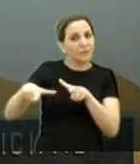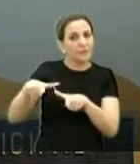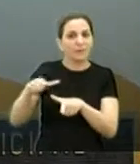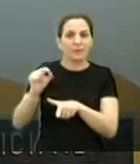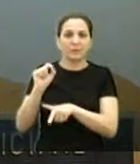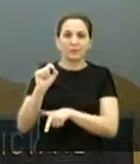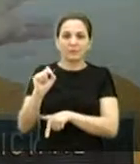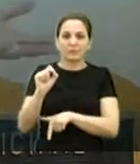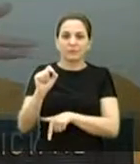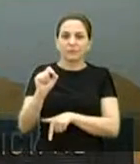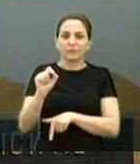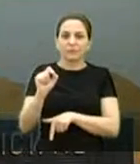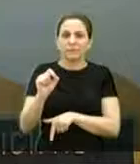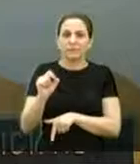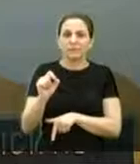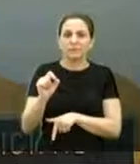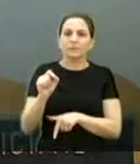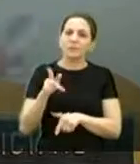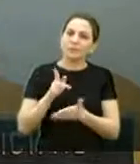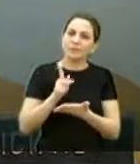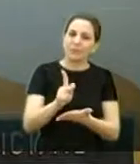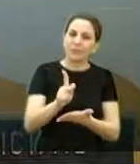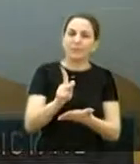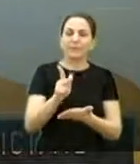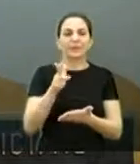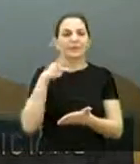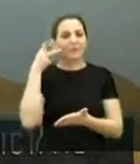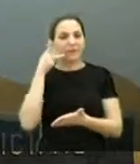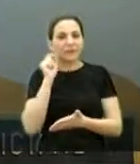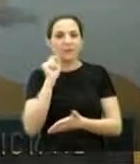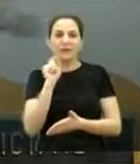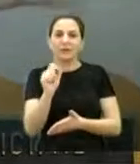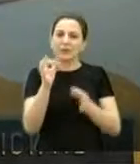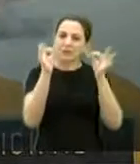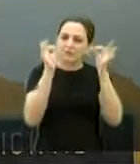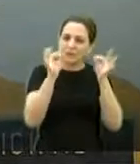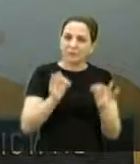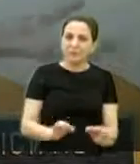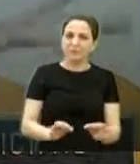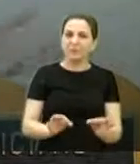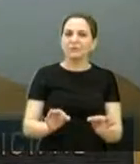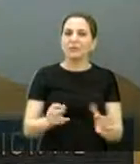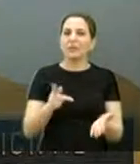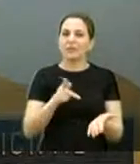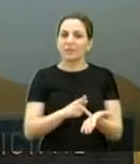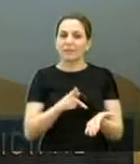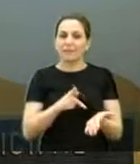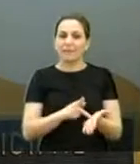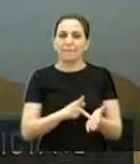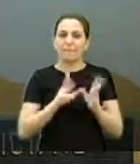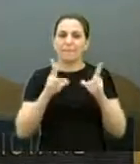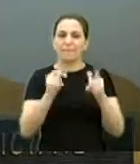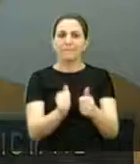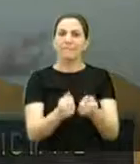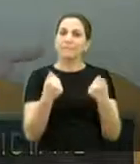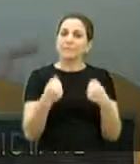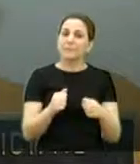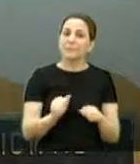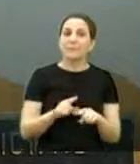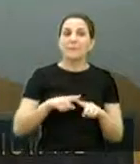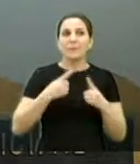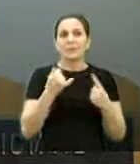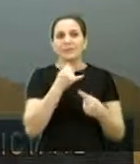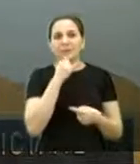que seja, como a gente sempre fala, né, que a gente quer uma pessoa honesta. Isso, na verdade, todos deveriam ser, né, mas, infelizmente,